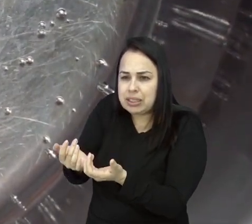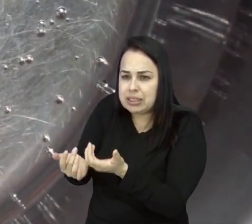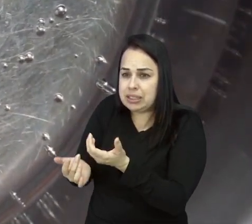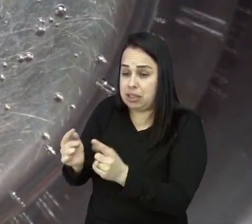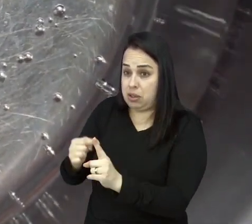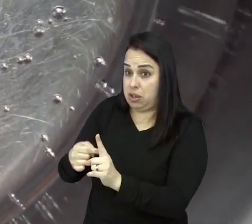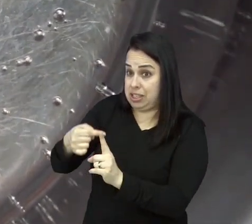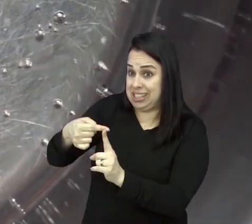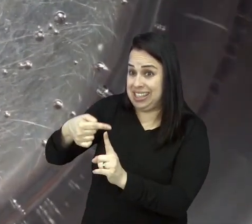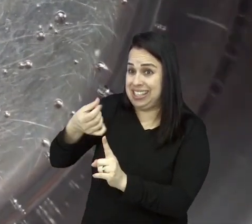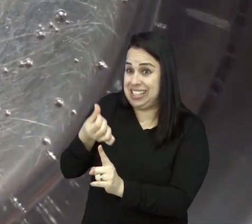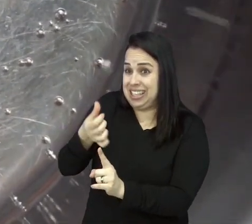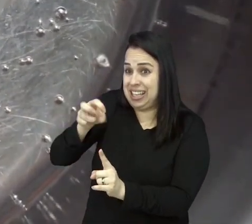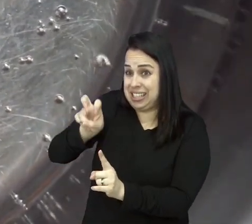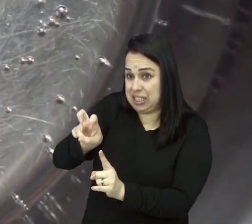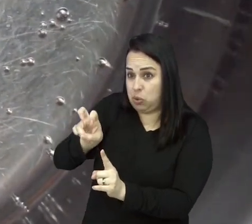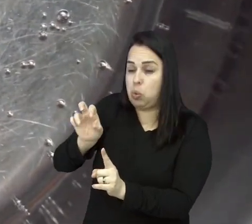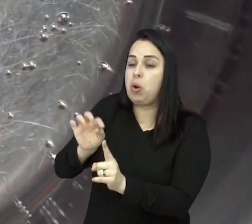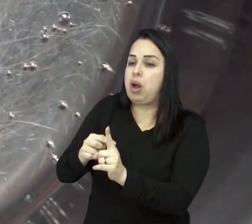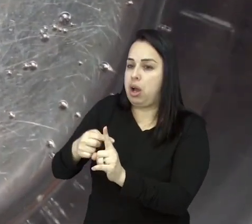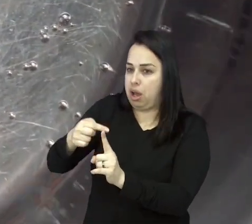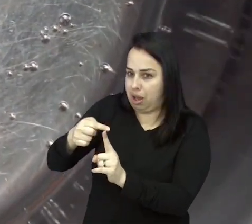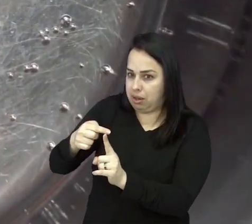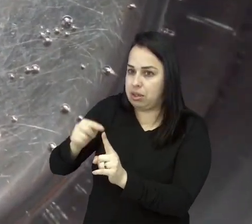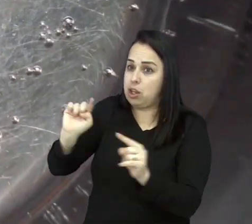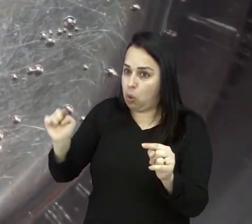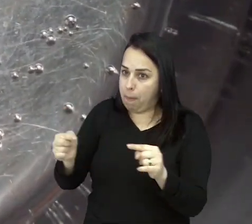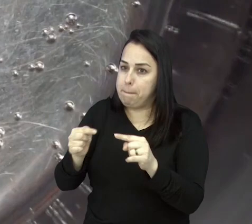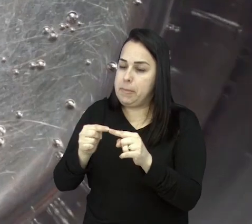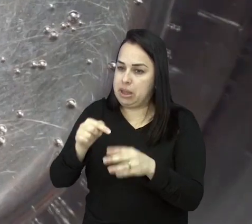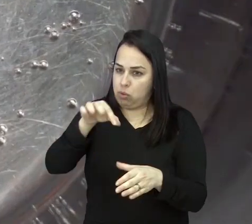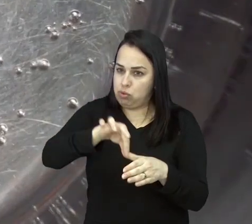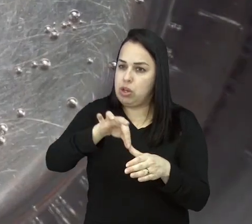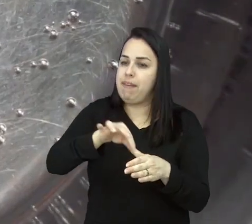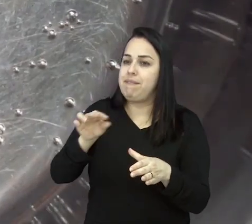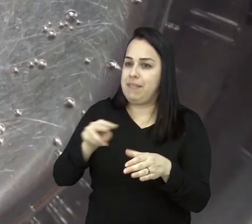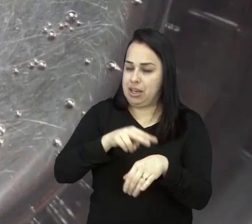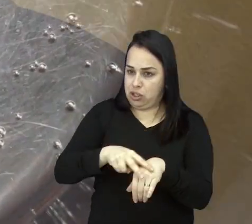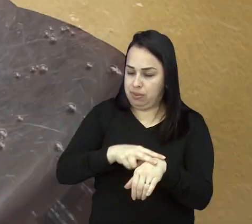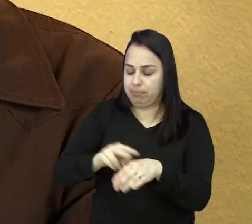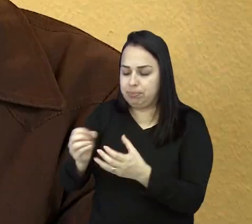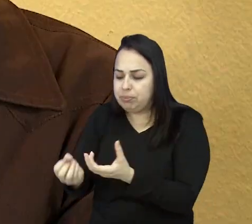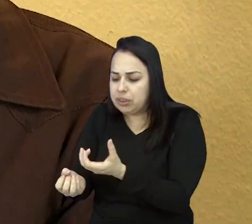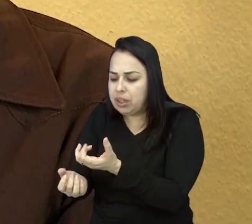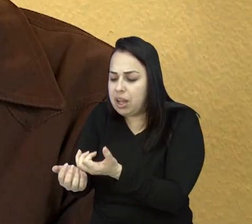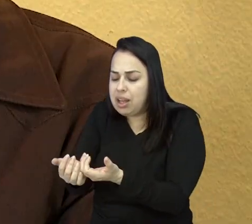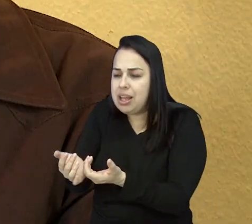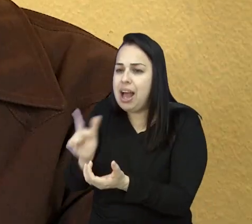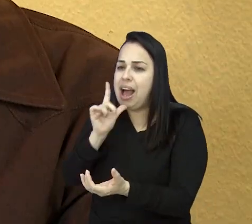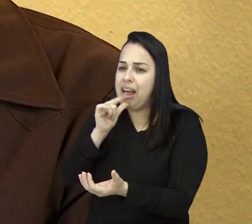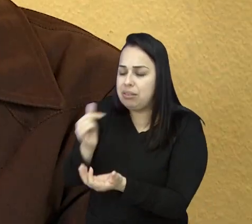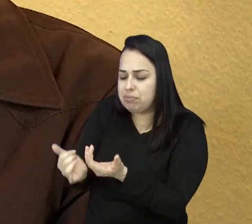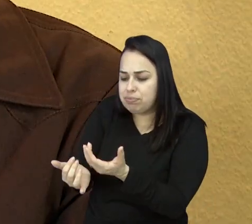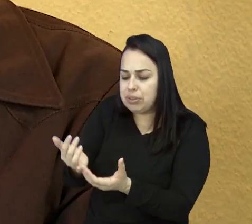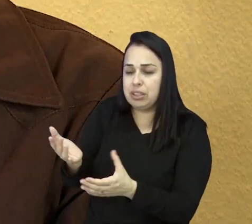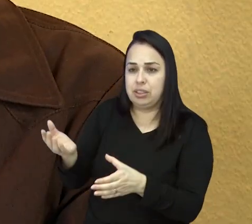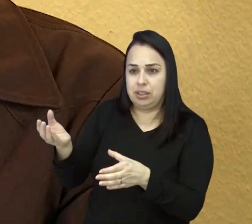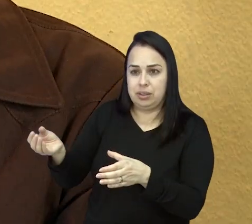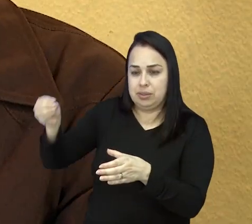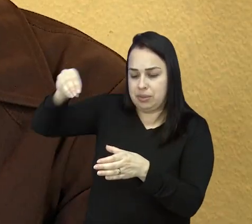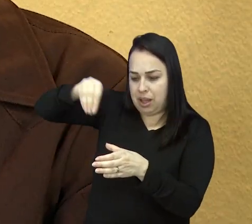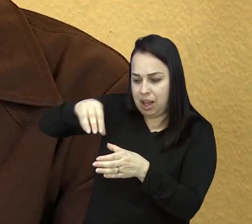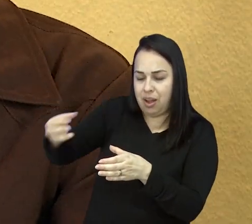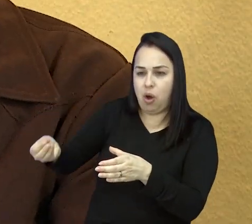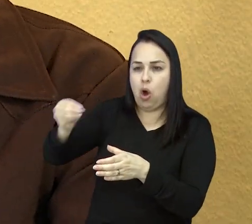equivalente a 65 a 75 graus, que é o ideal para o chá verde, quem for preparar em casa. E aí se você for fazer uma infusão,